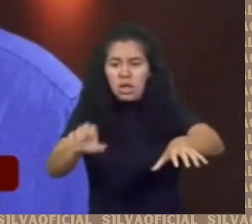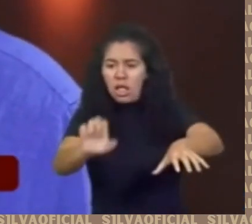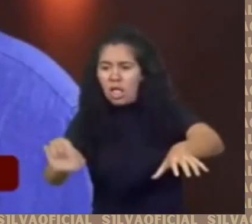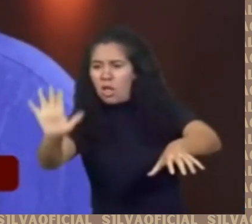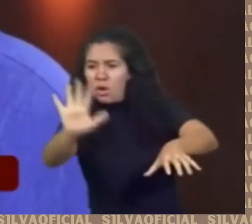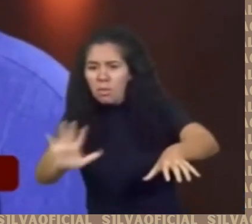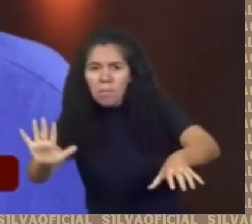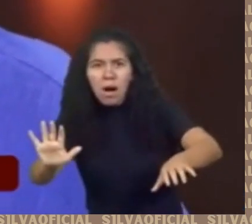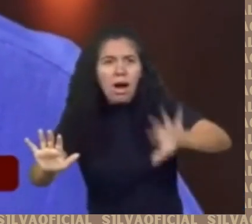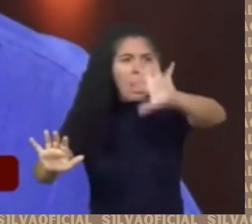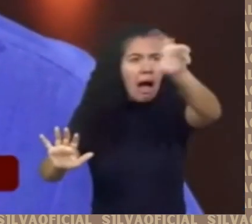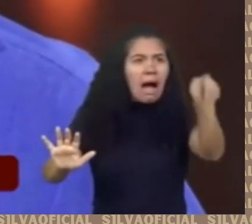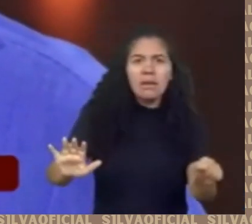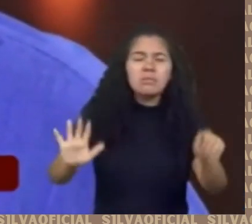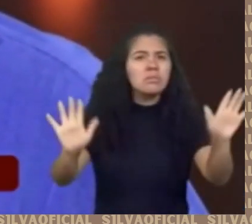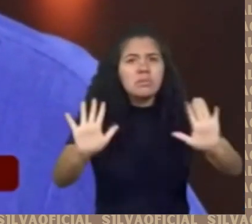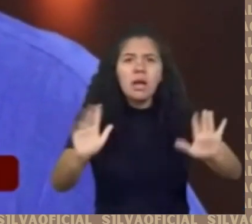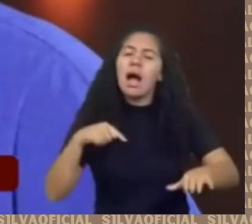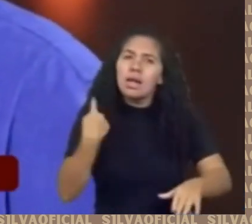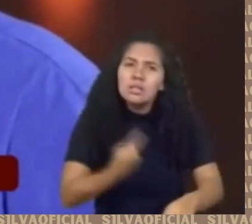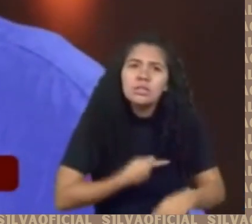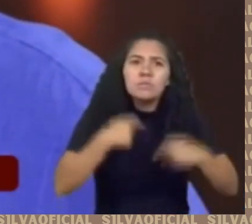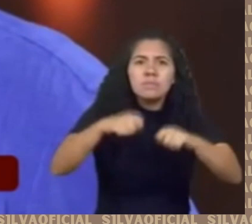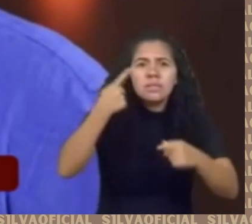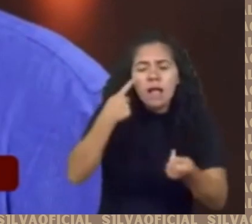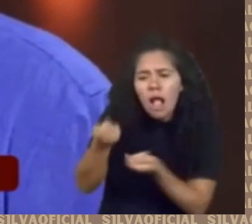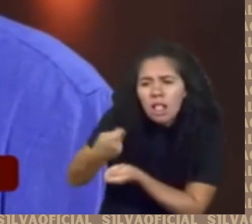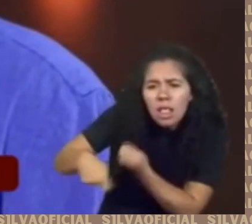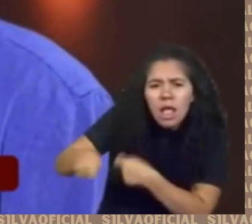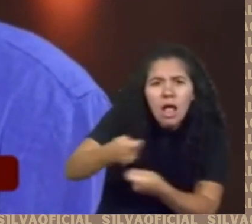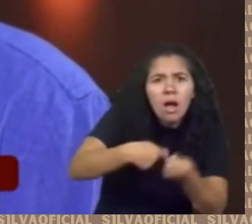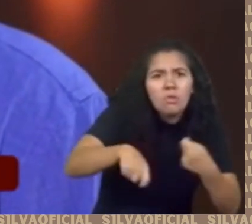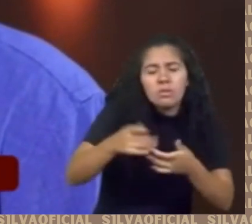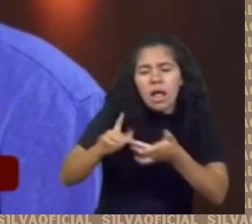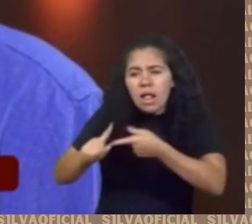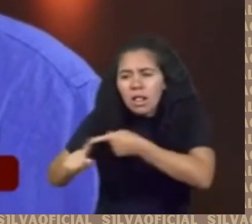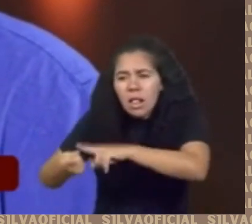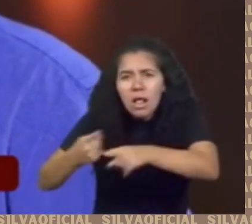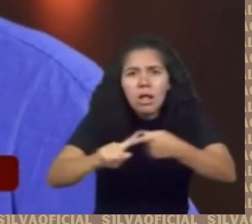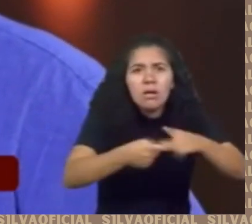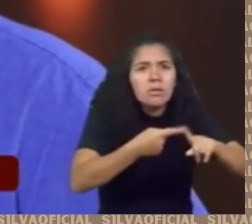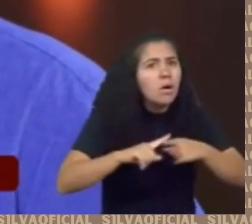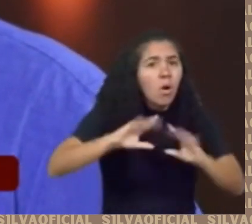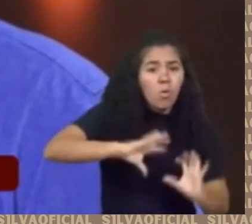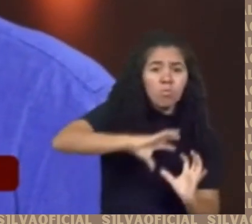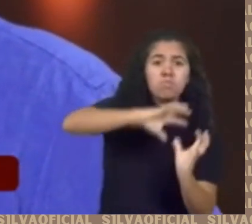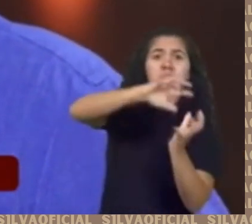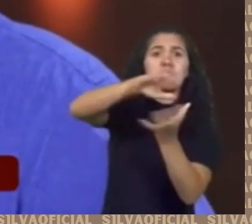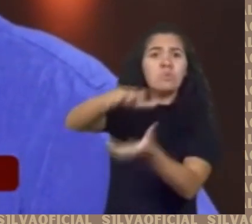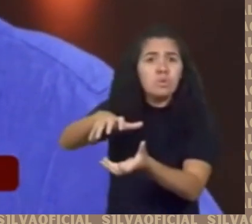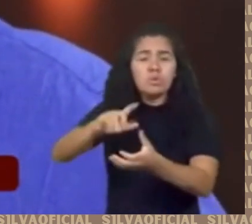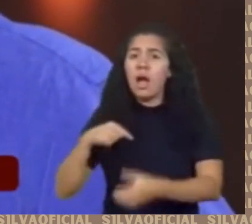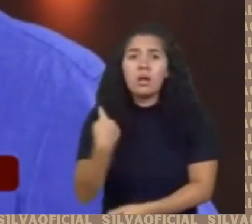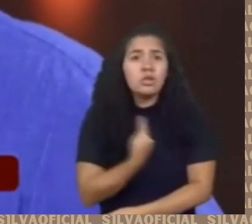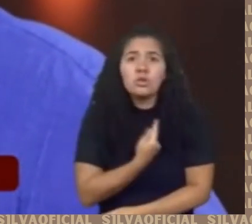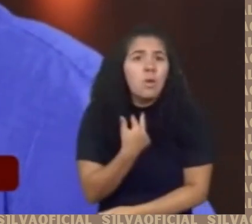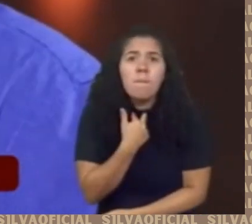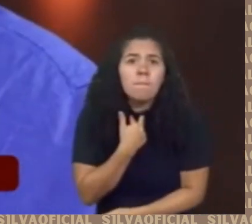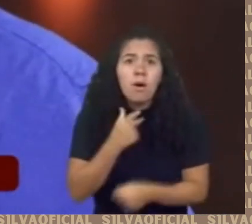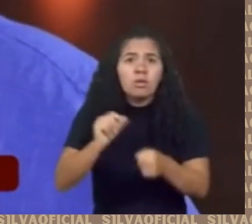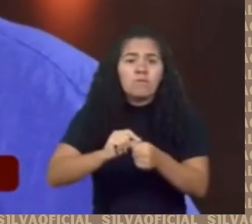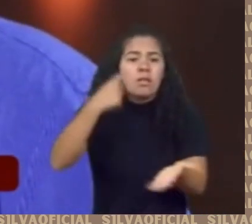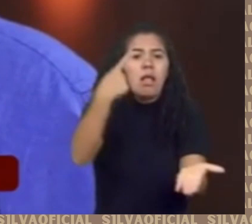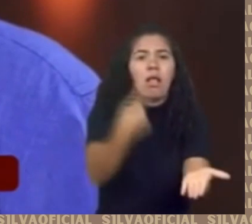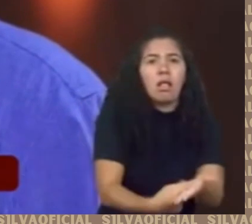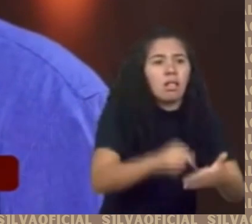precisamos criar o nosso bloco para negociar sabe comercialmente com o resto do mundo nós poderemos fazer um acordo da América do Sul do América